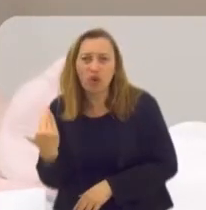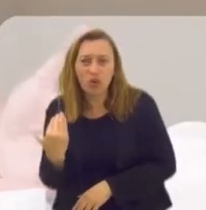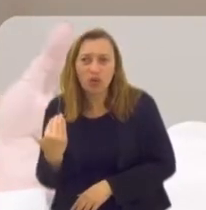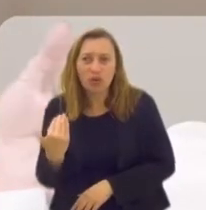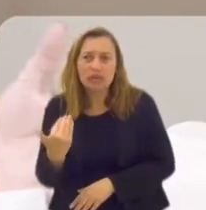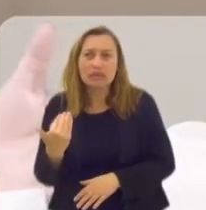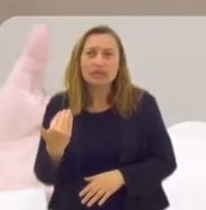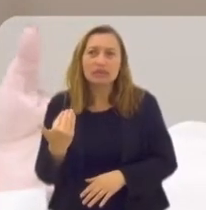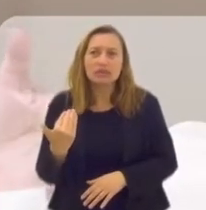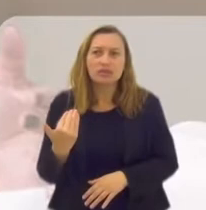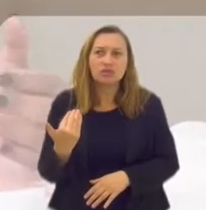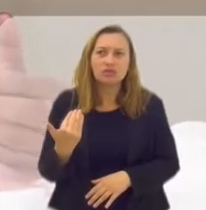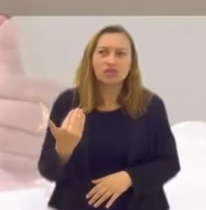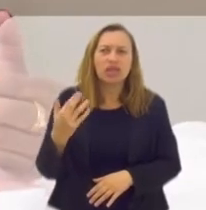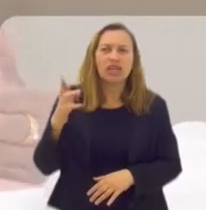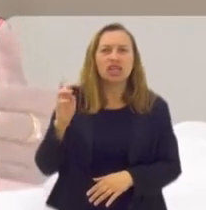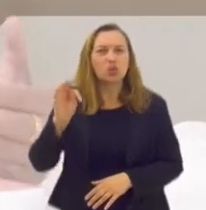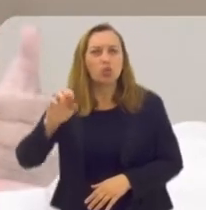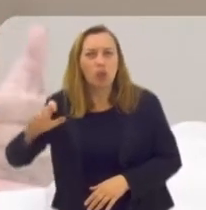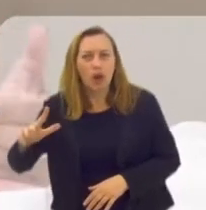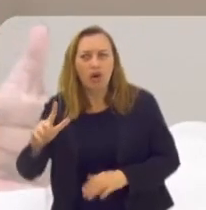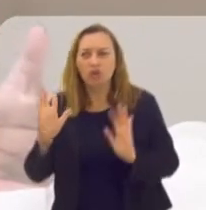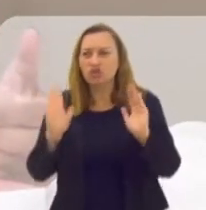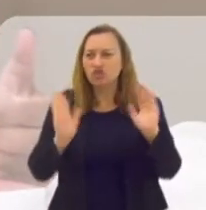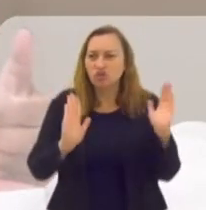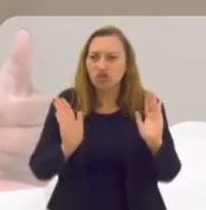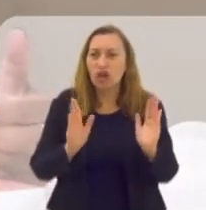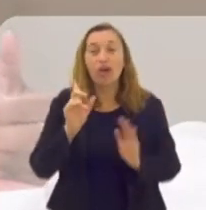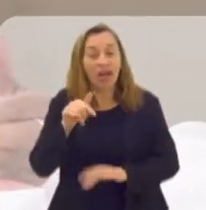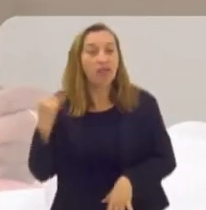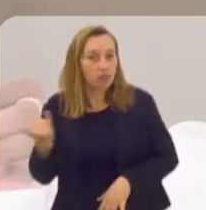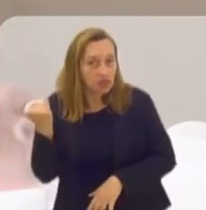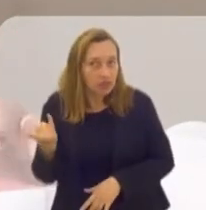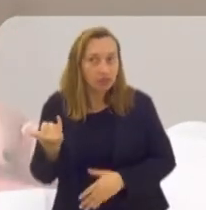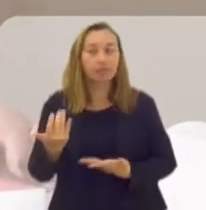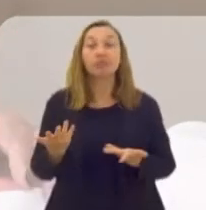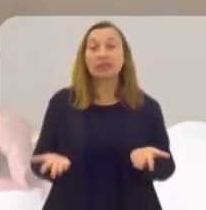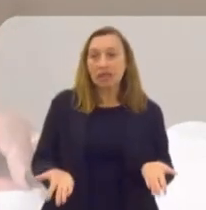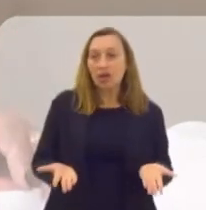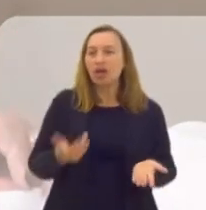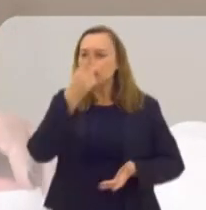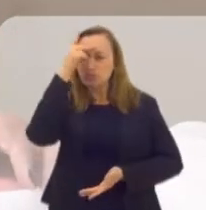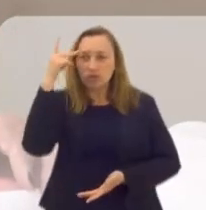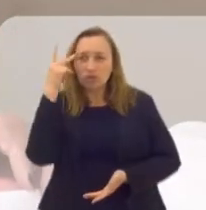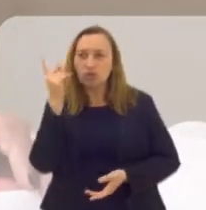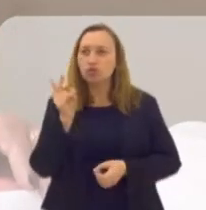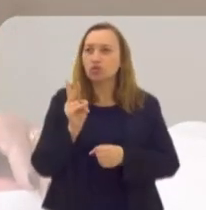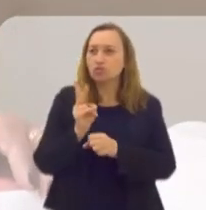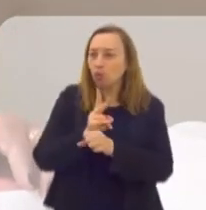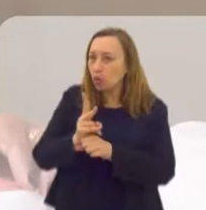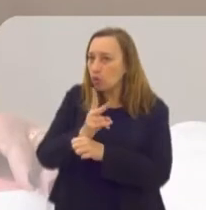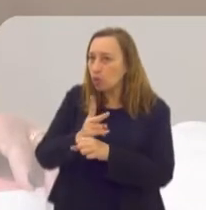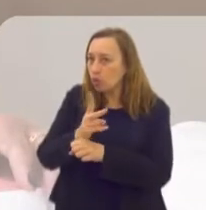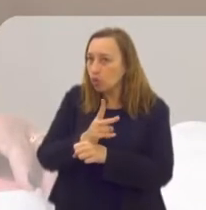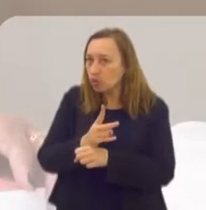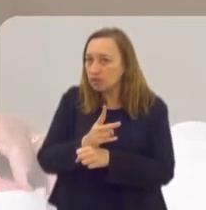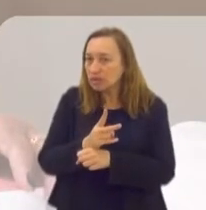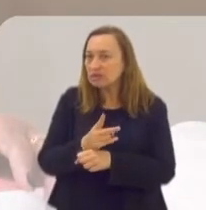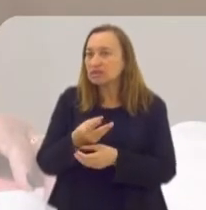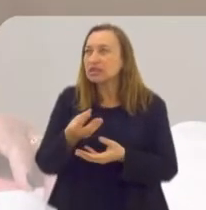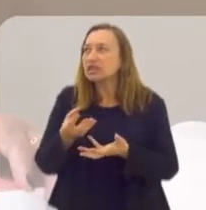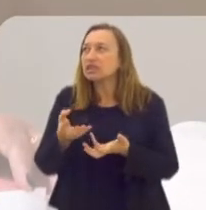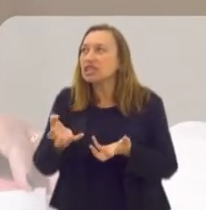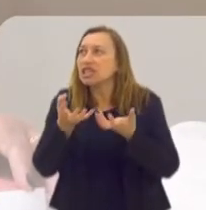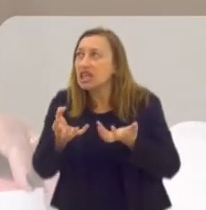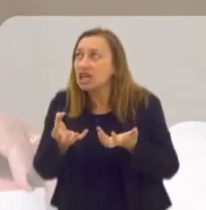tivesse ido, né? Não, o rito da despedida é importante. Então, as pessoas procuram muito